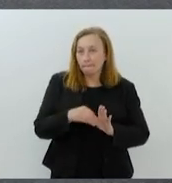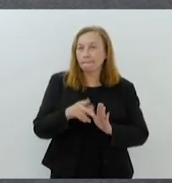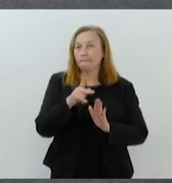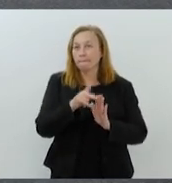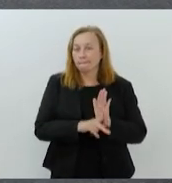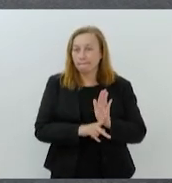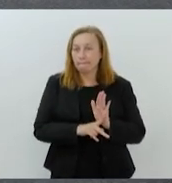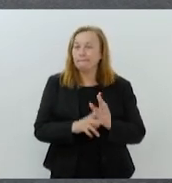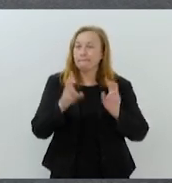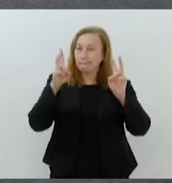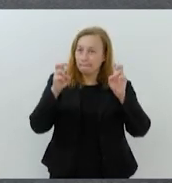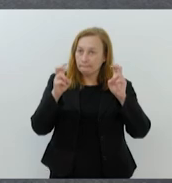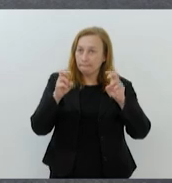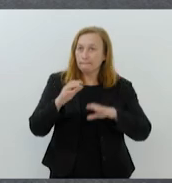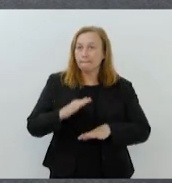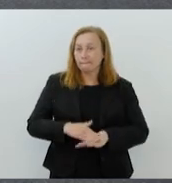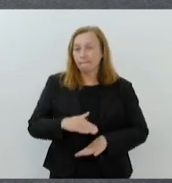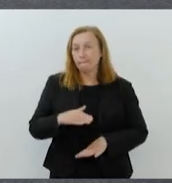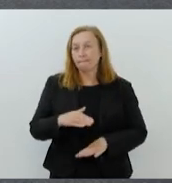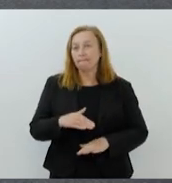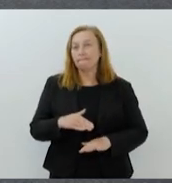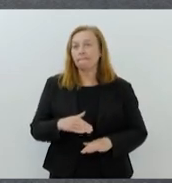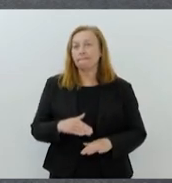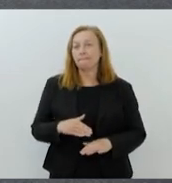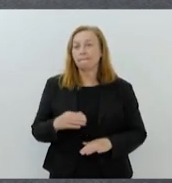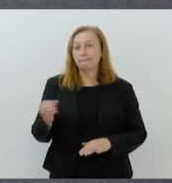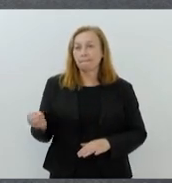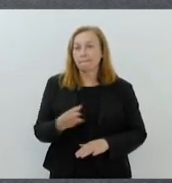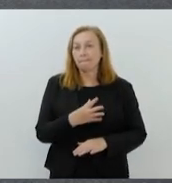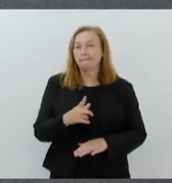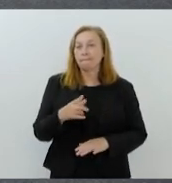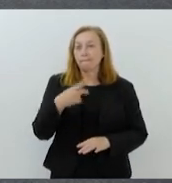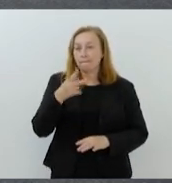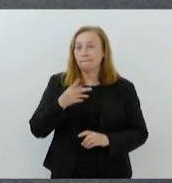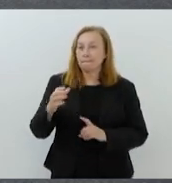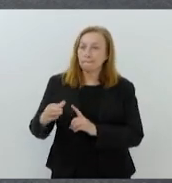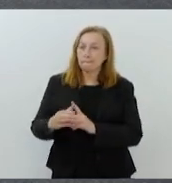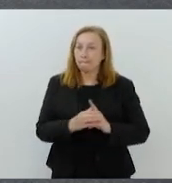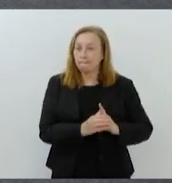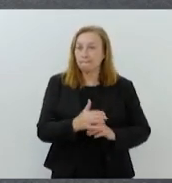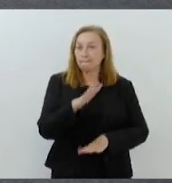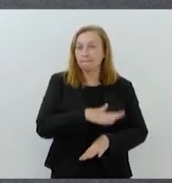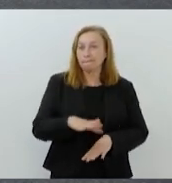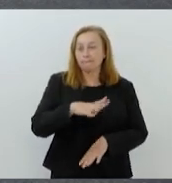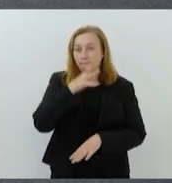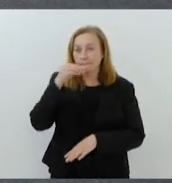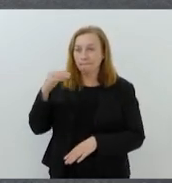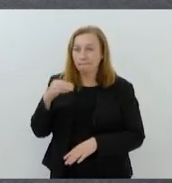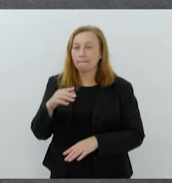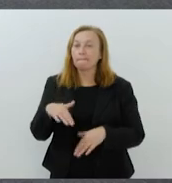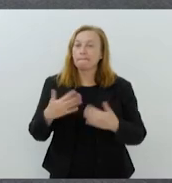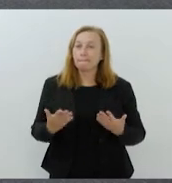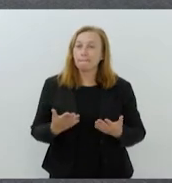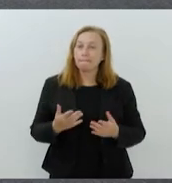tema mais atualizado quando a gente fala sobre o acolhimento de crianças e adolescentes. Então, o